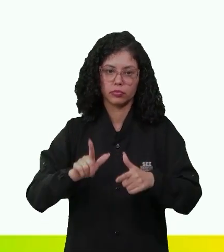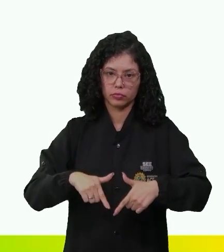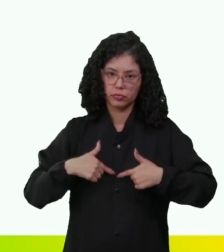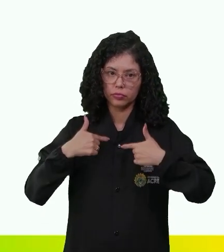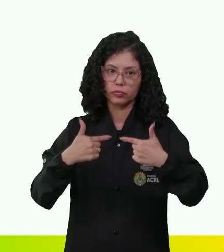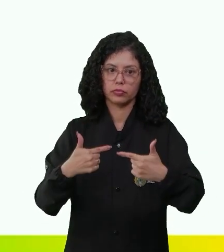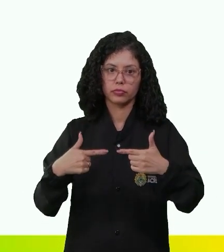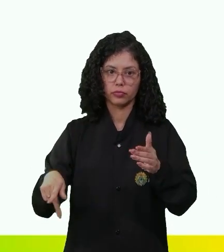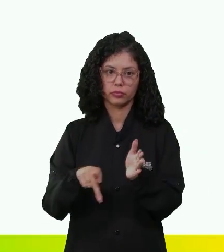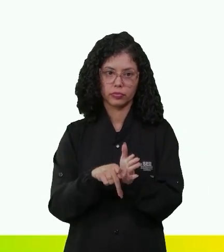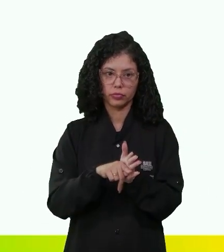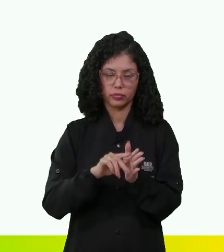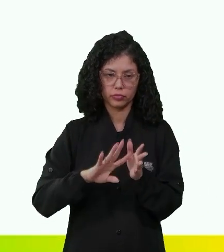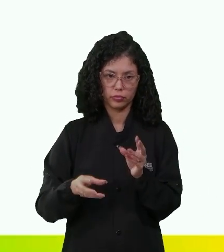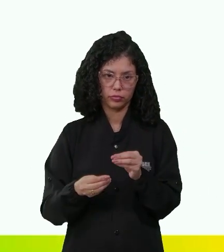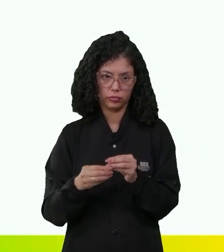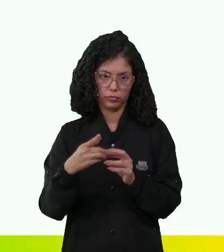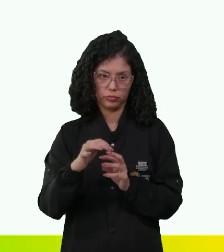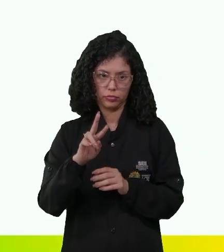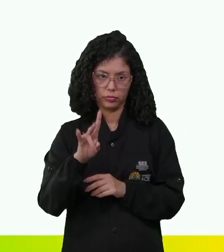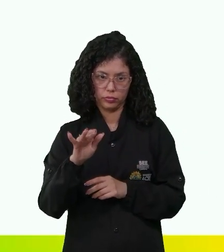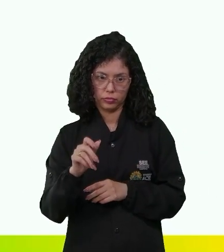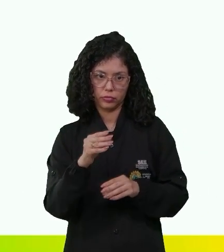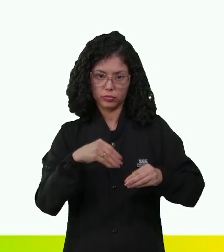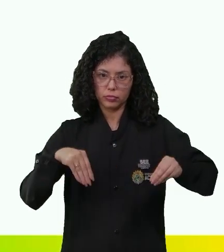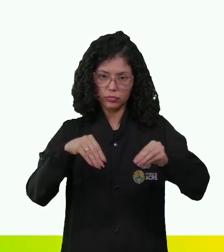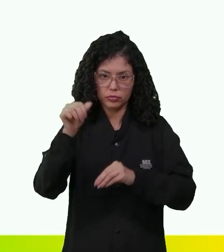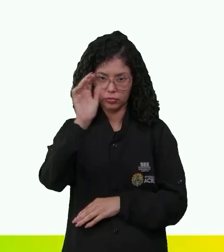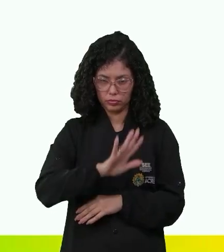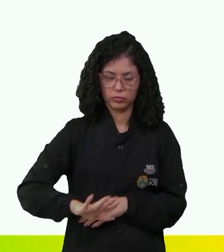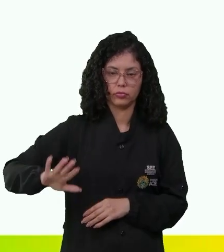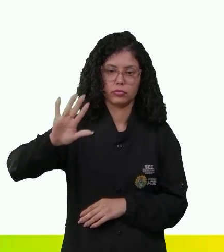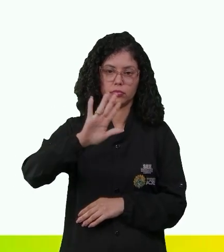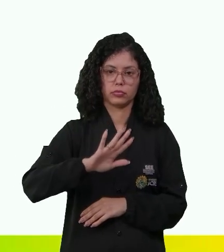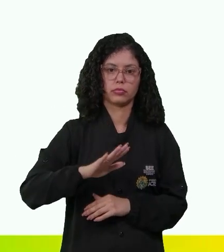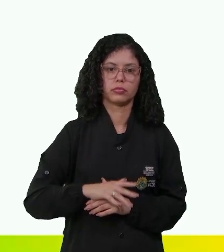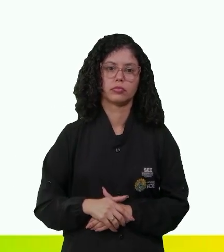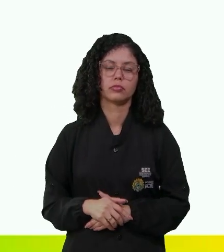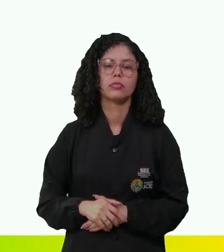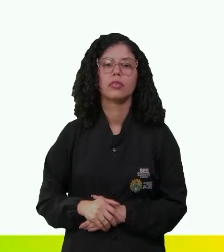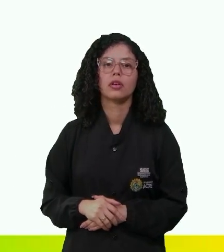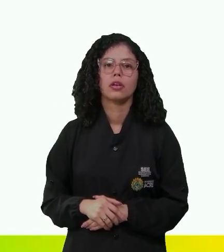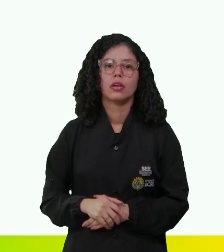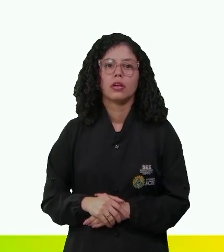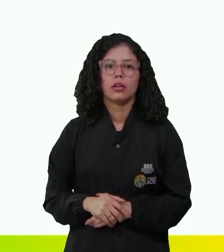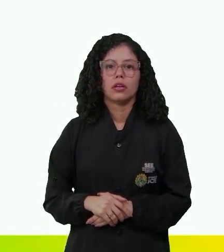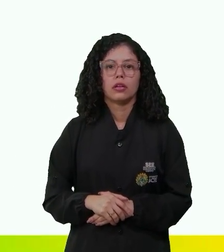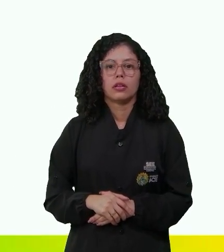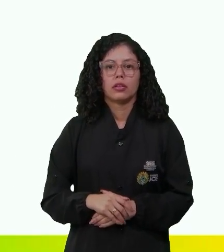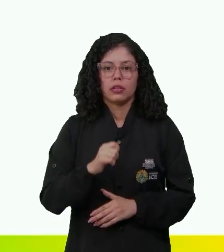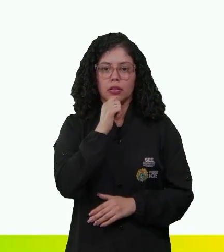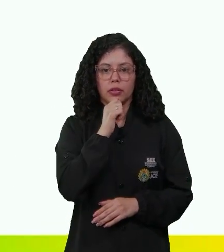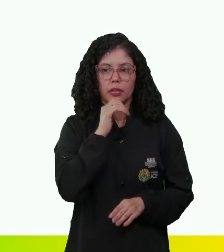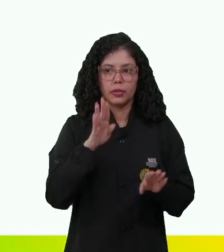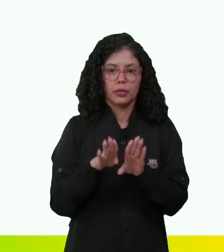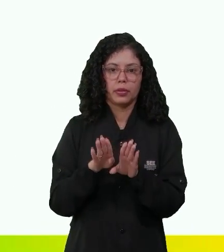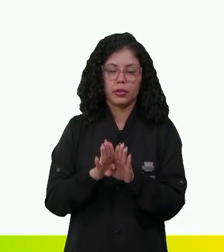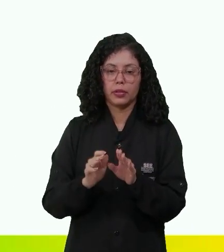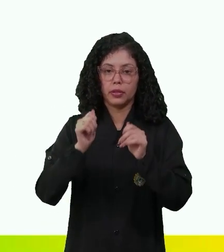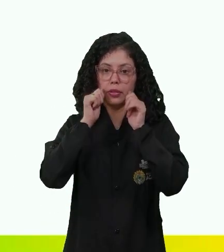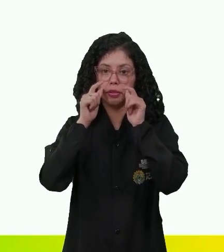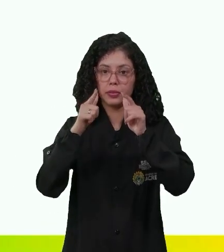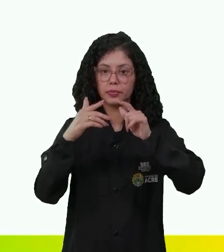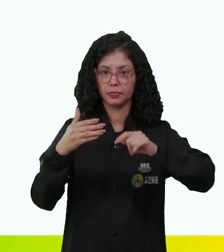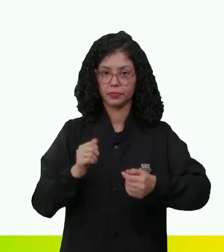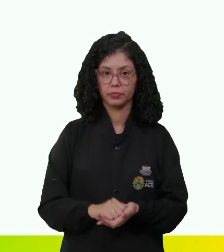guerras de independência e da adesão das províncias ao território nacional. Eu chamo a atenção